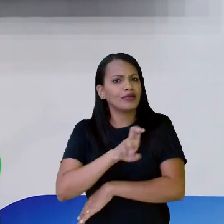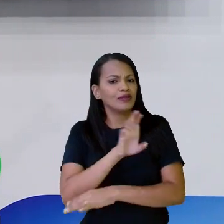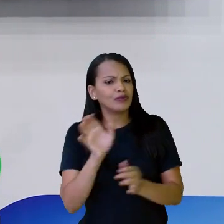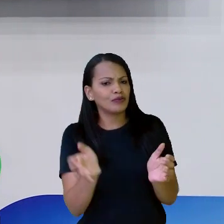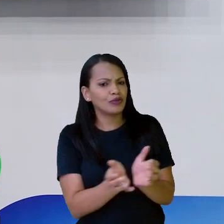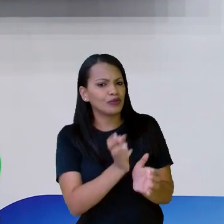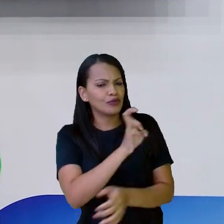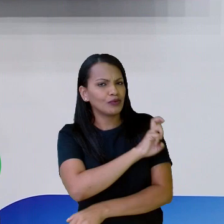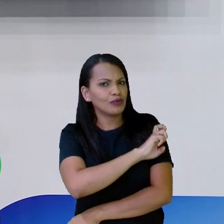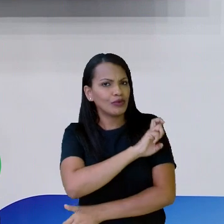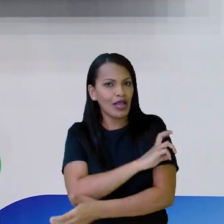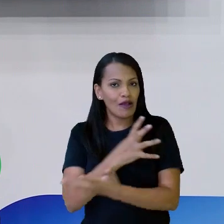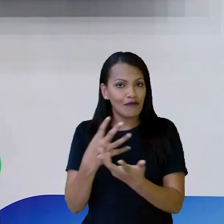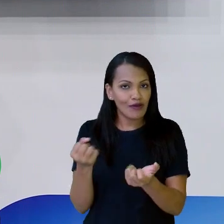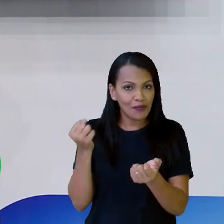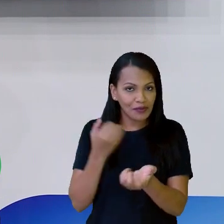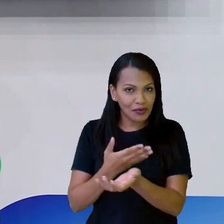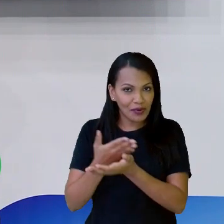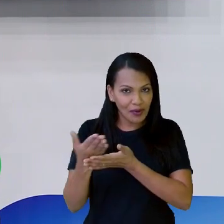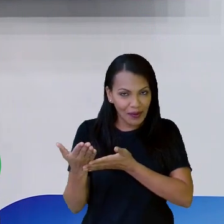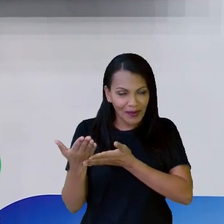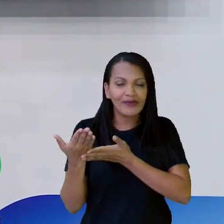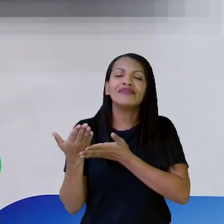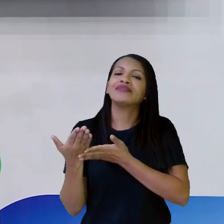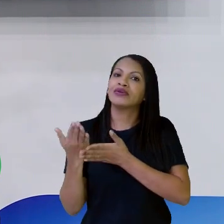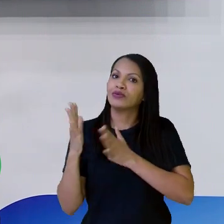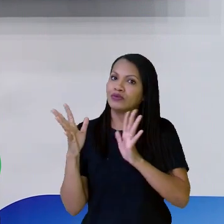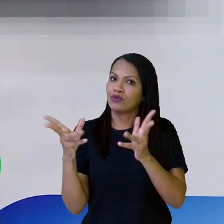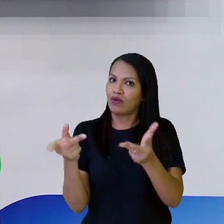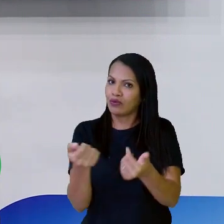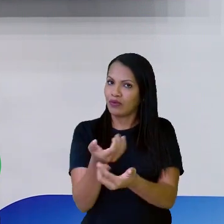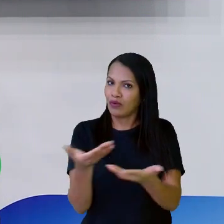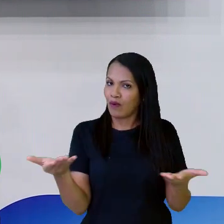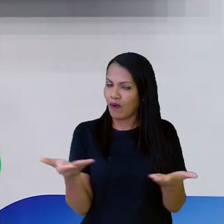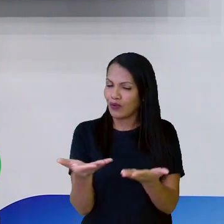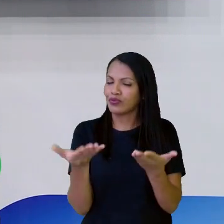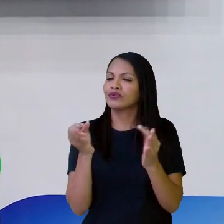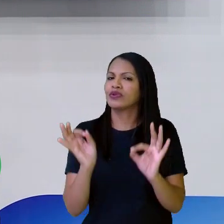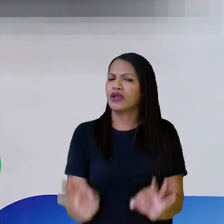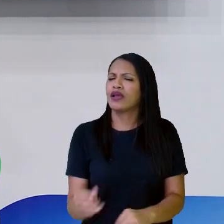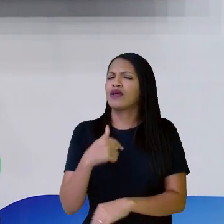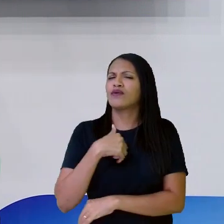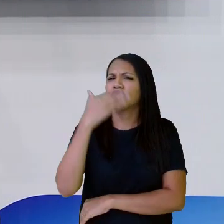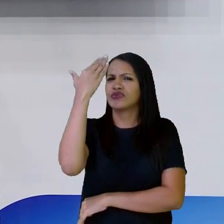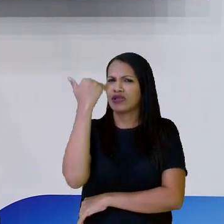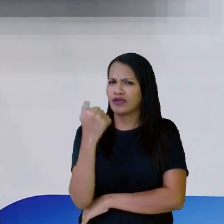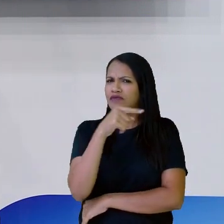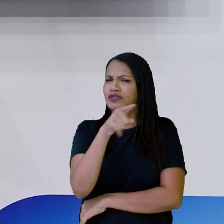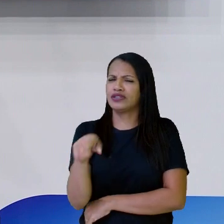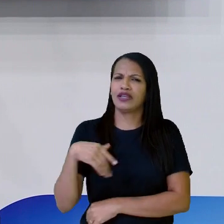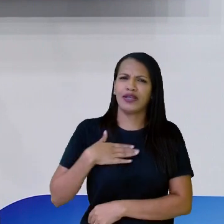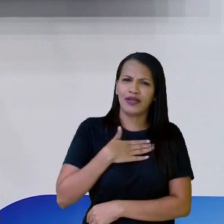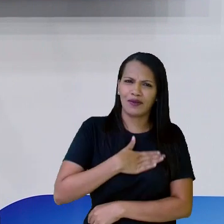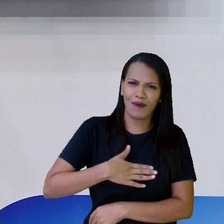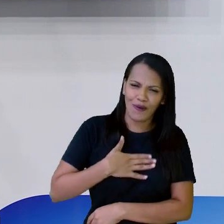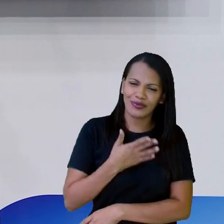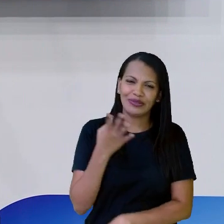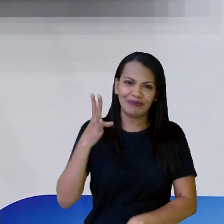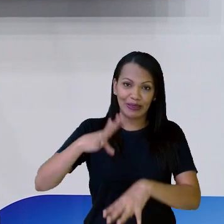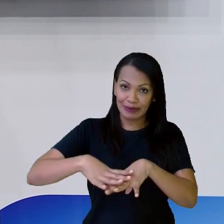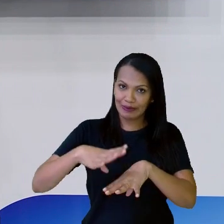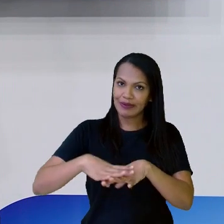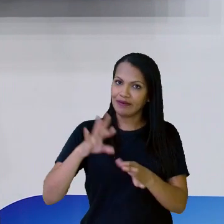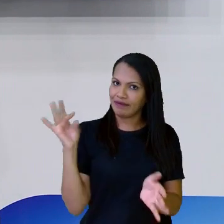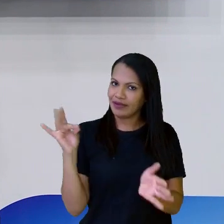Isso mesmo, vamos começar com tudo. Eu sei que vocês gostam de matemática,